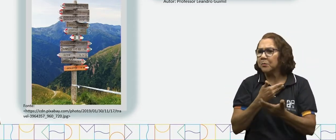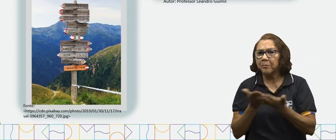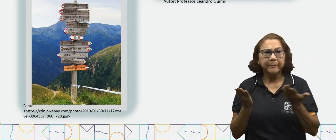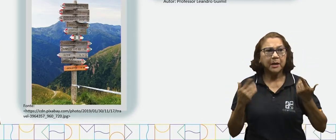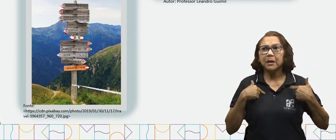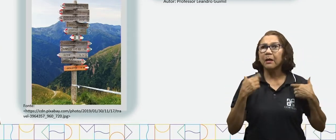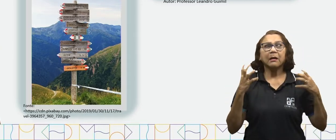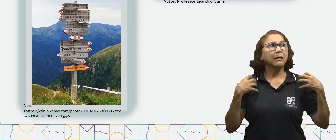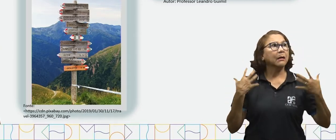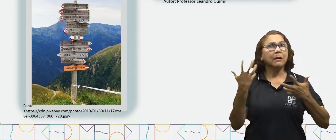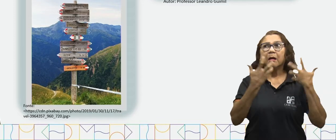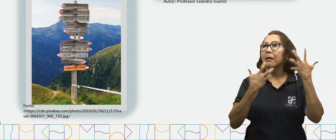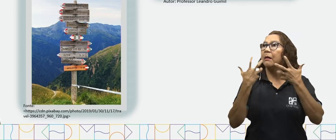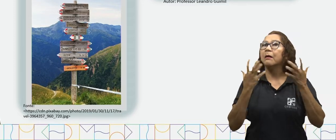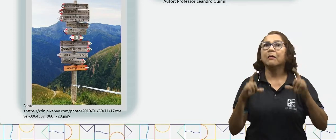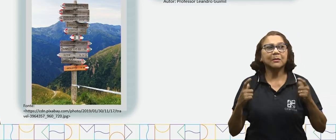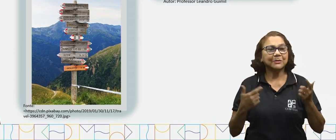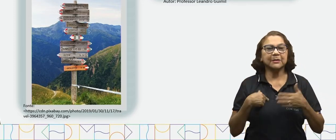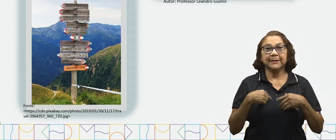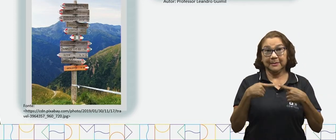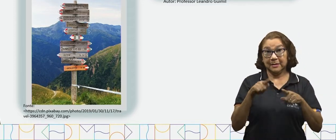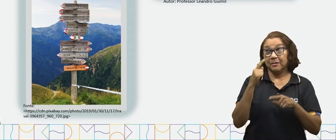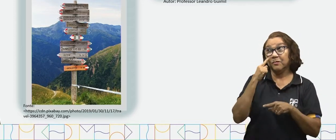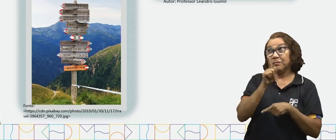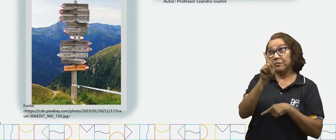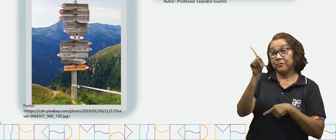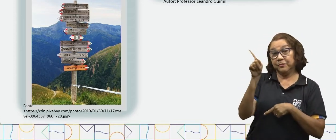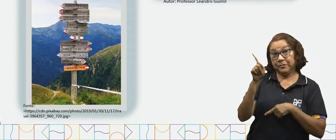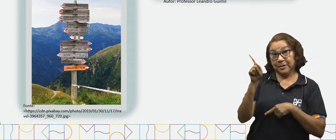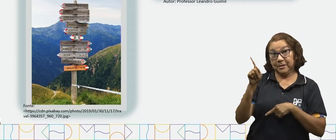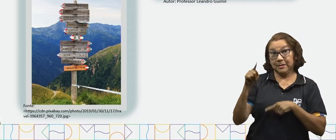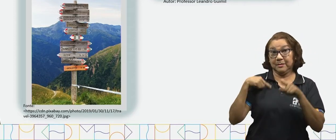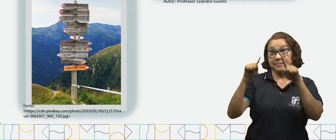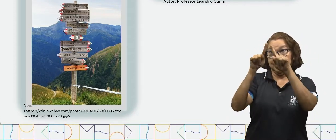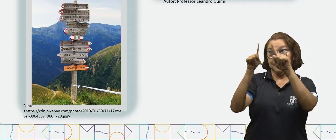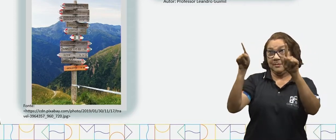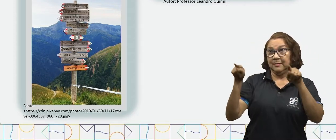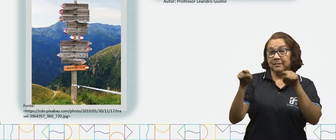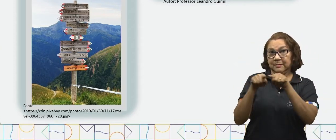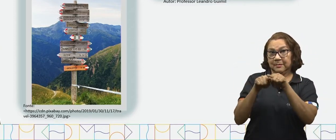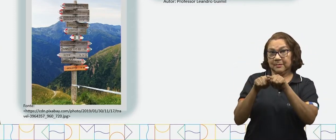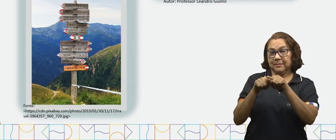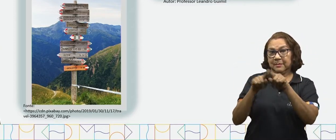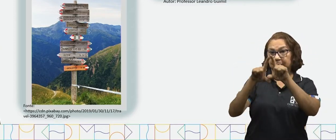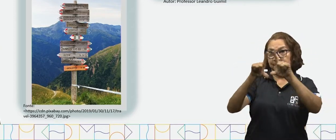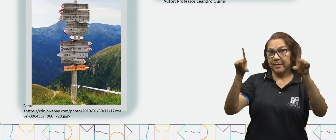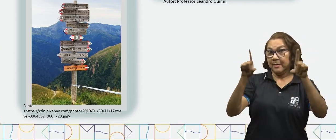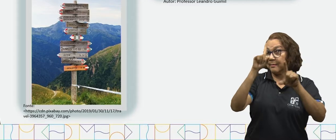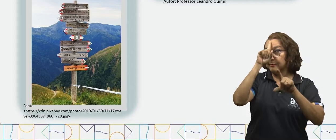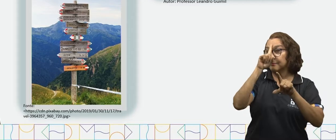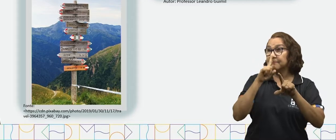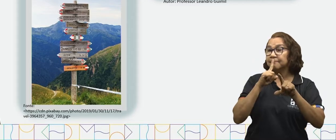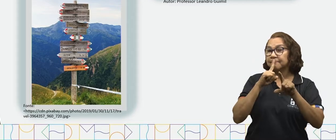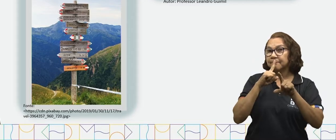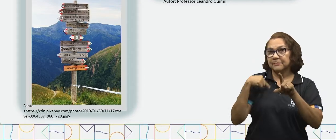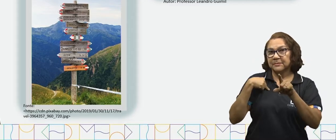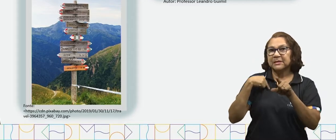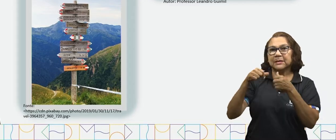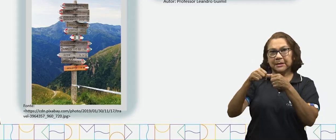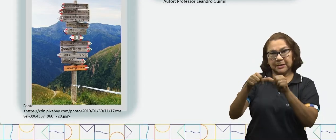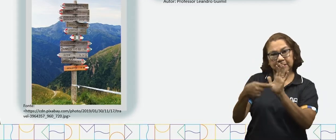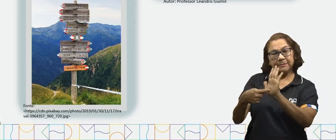lugar, como você pode ver na imagem 1. Na imagem 2, observamos uma placa de trânsito que informa sobre